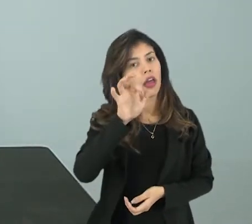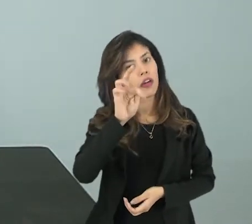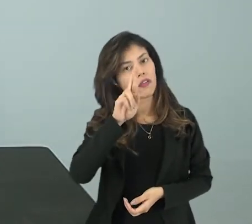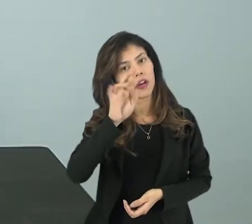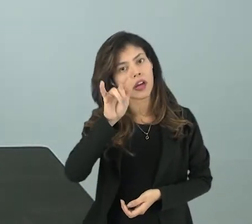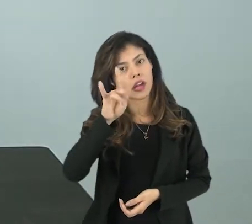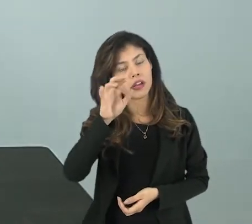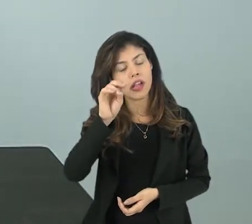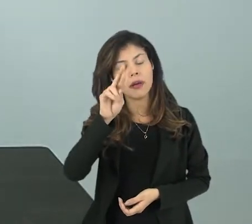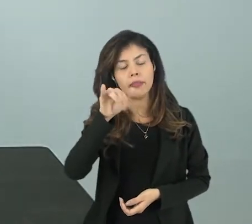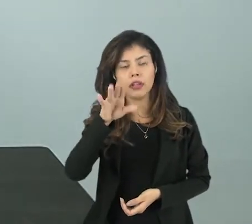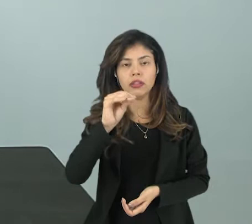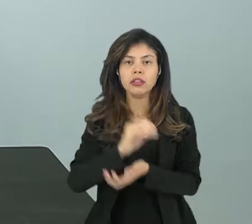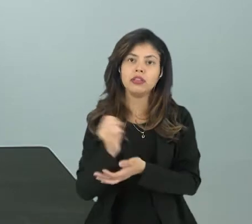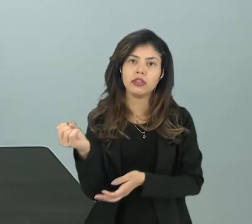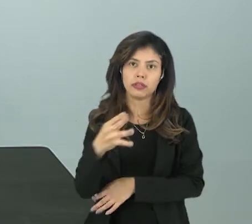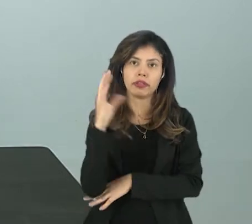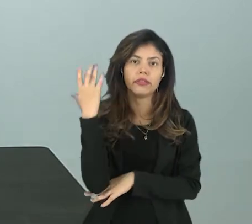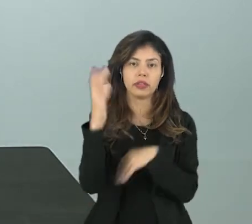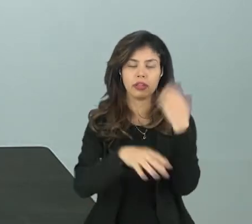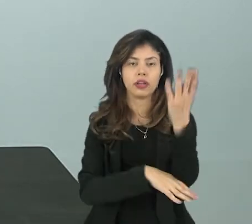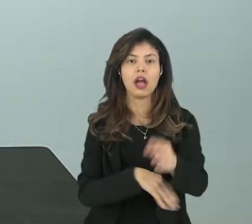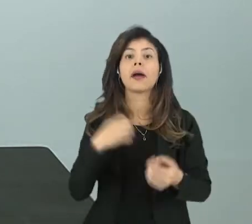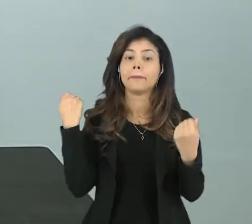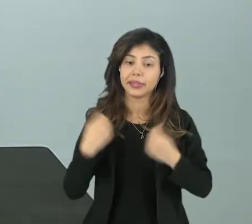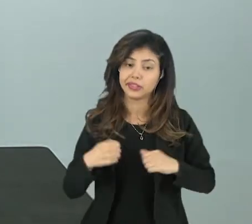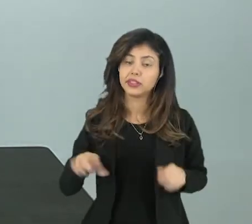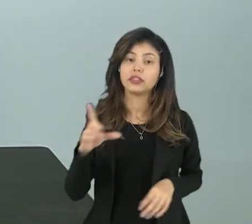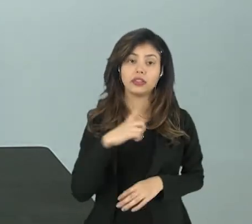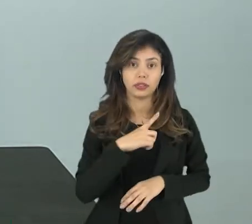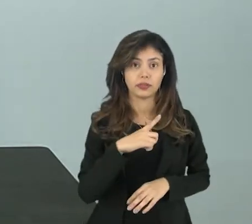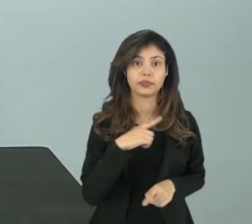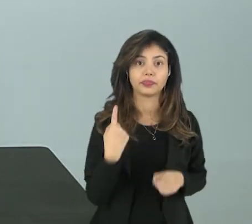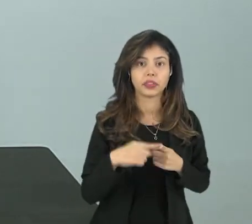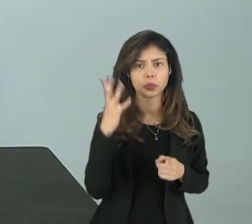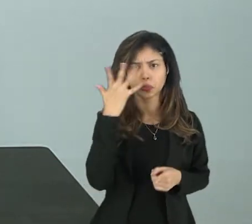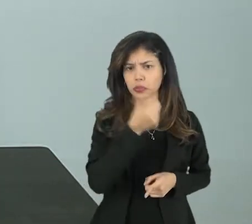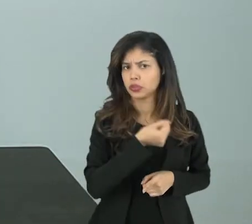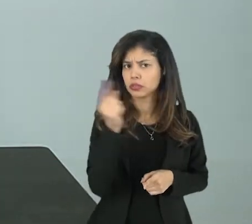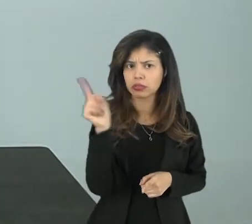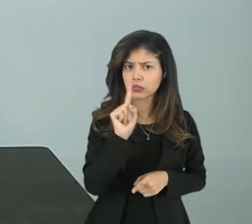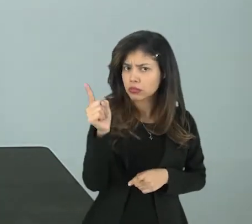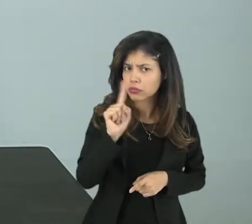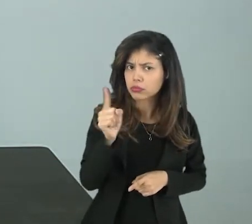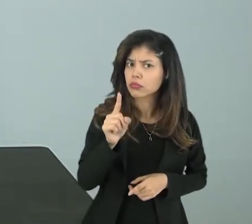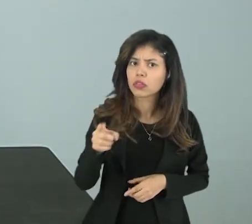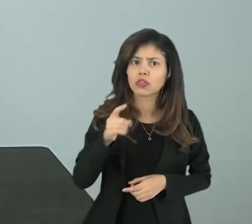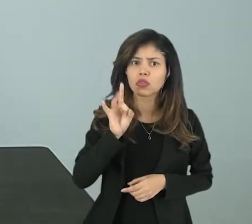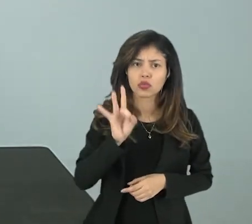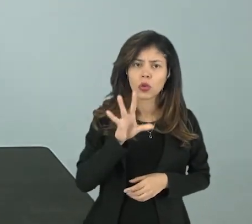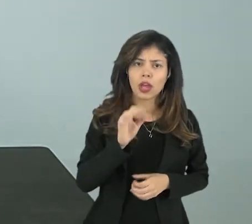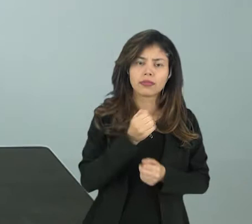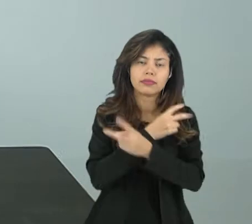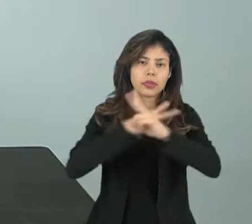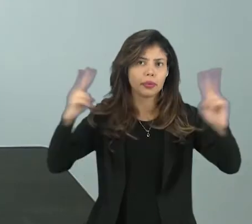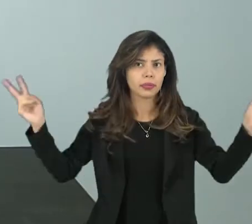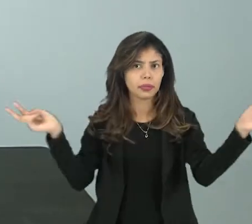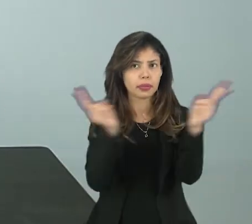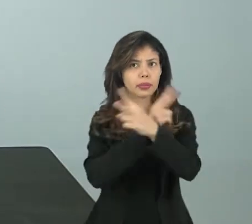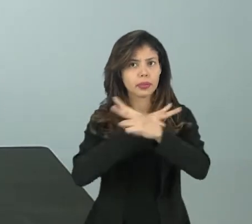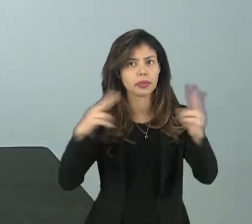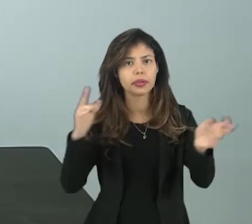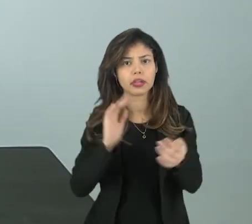é necessário. Não só porque a árvore é bonita, não só porque a árvore nos traz o ar, faz